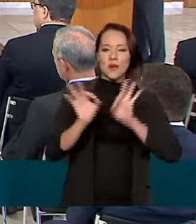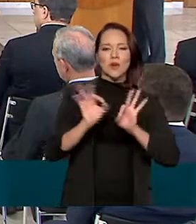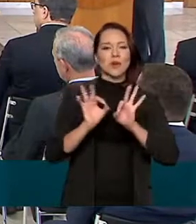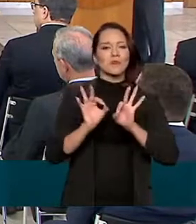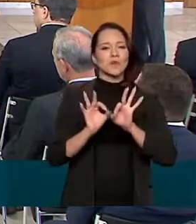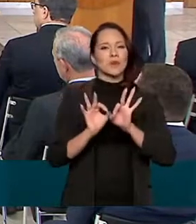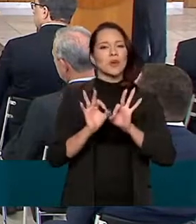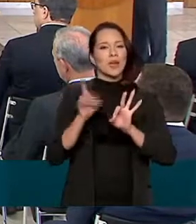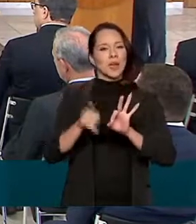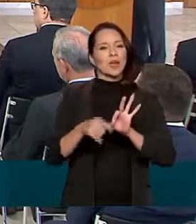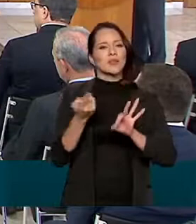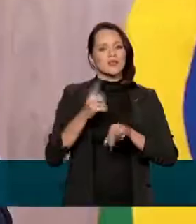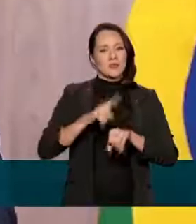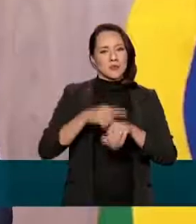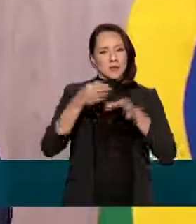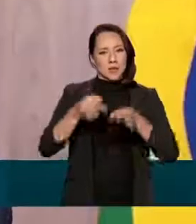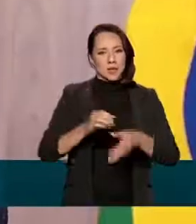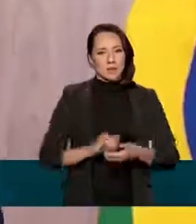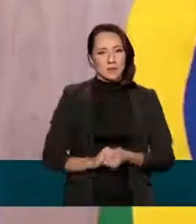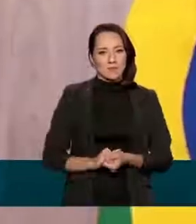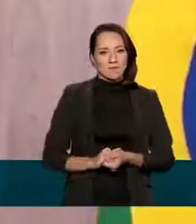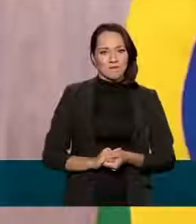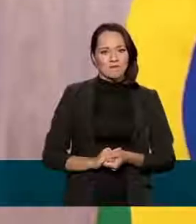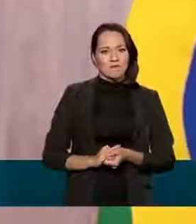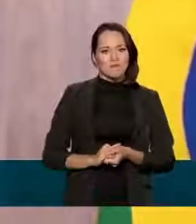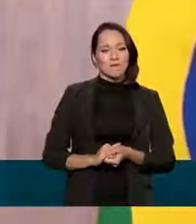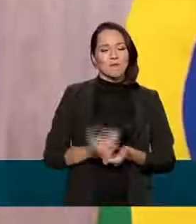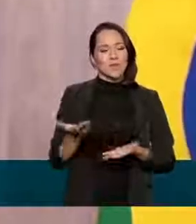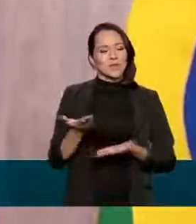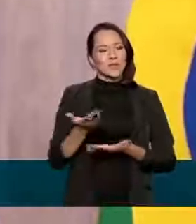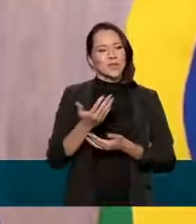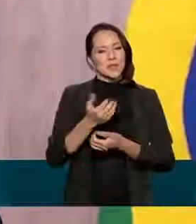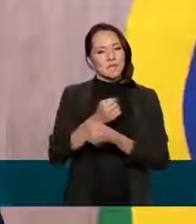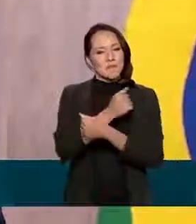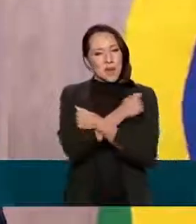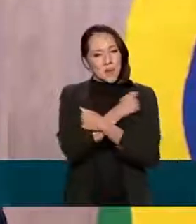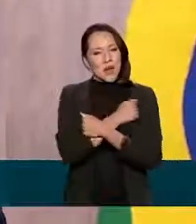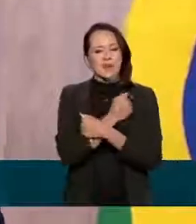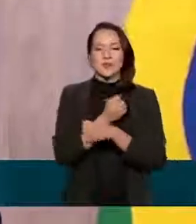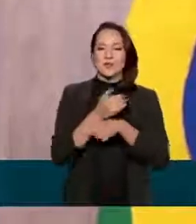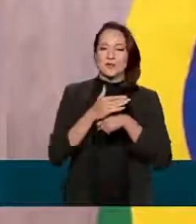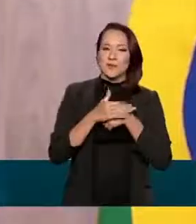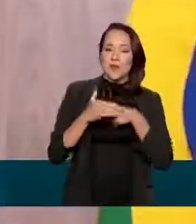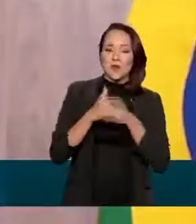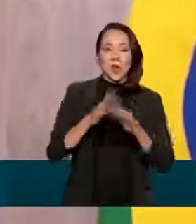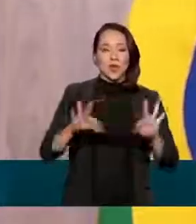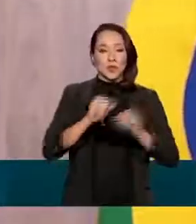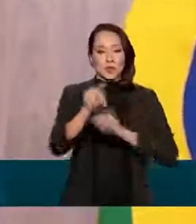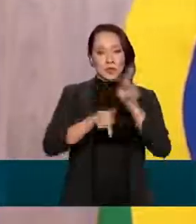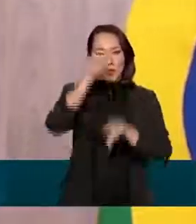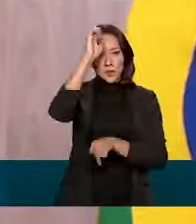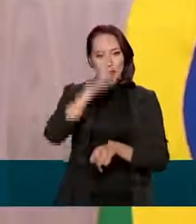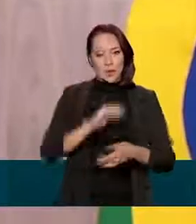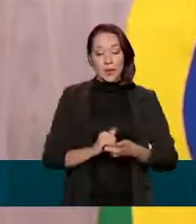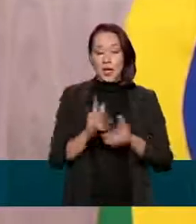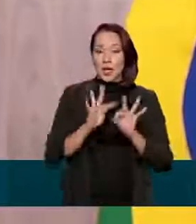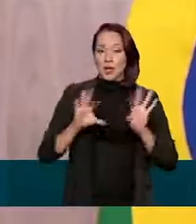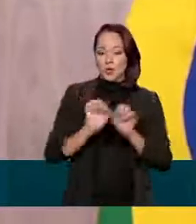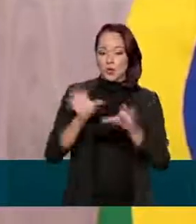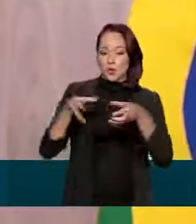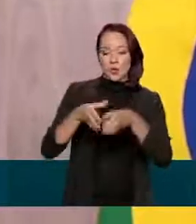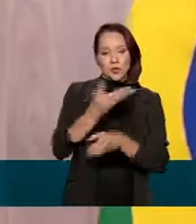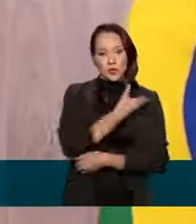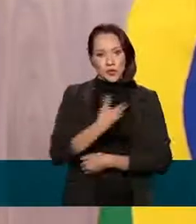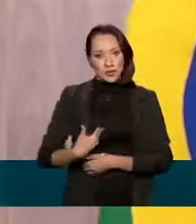a sua irmã da Enei tempo Me Calo e me aspecto à toa e qual é o nome dele Brasil à toa que foi